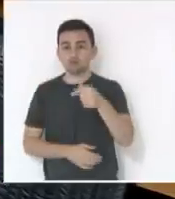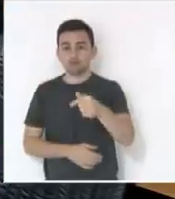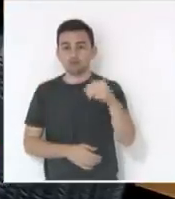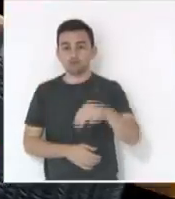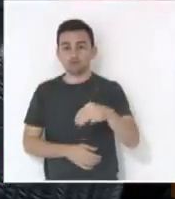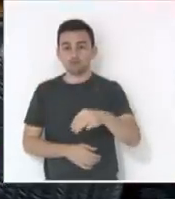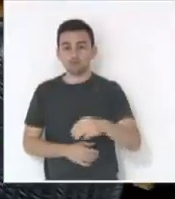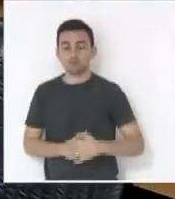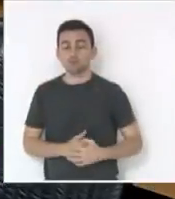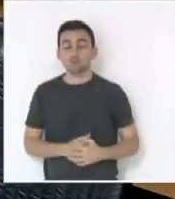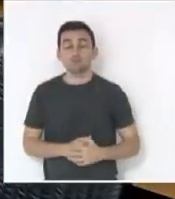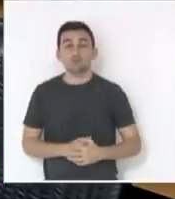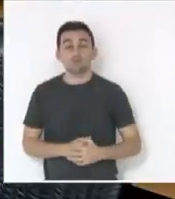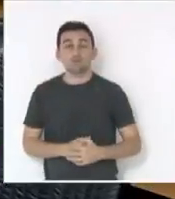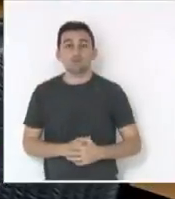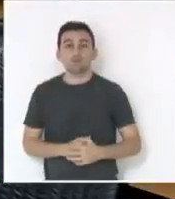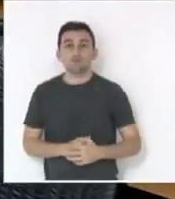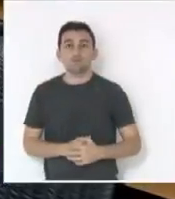7 minutos.